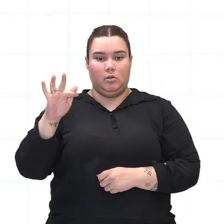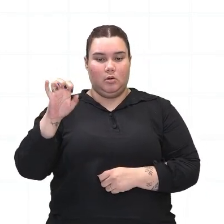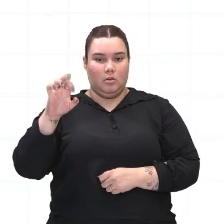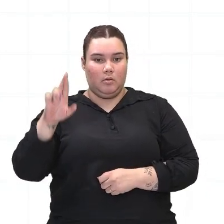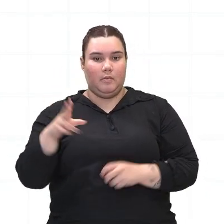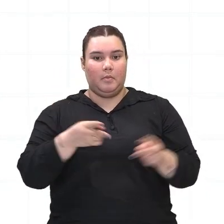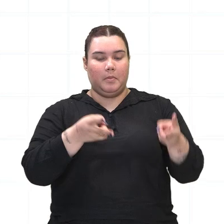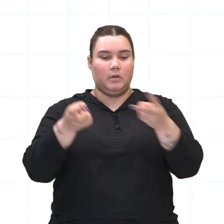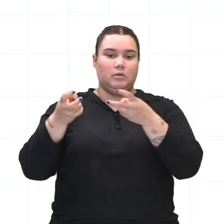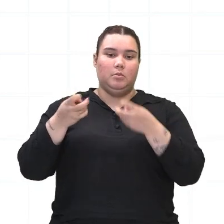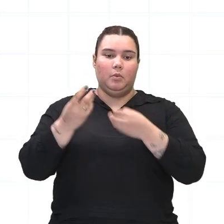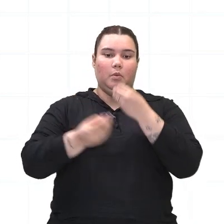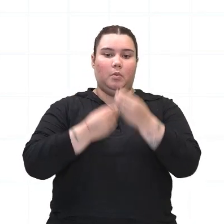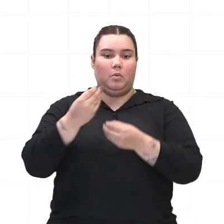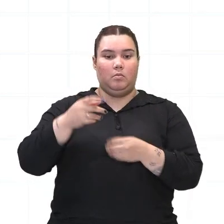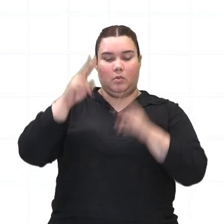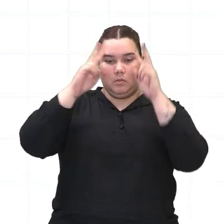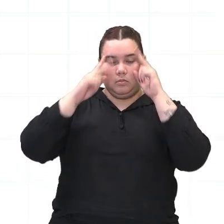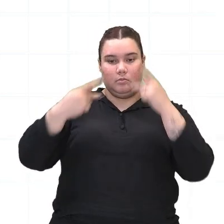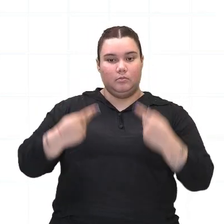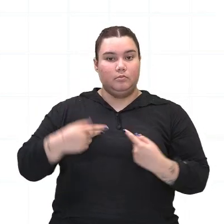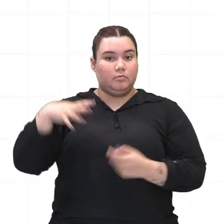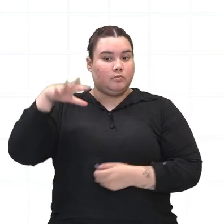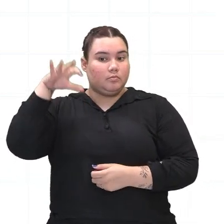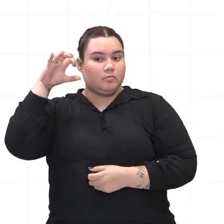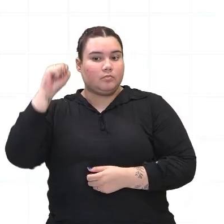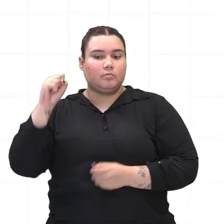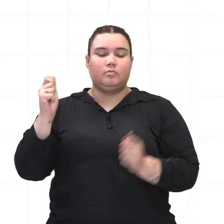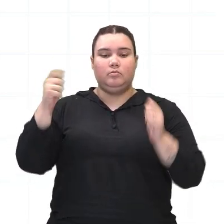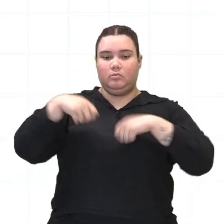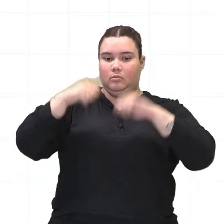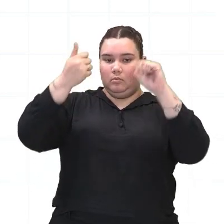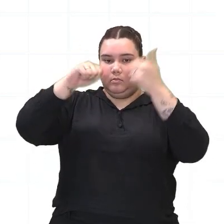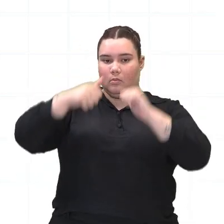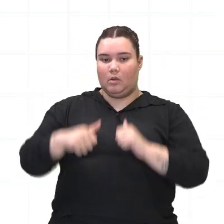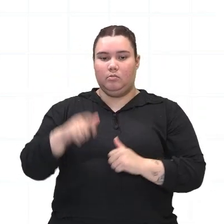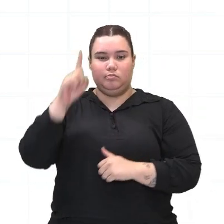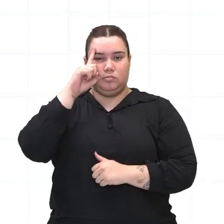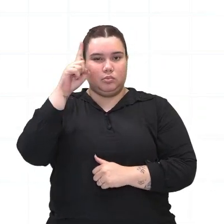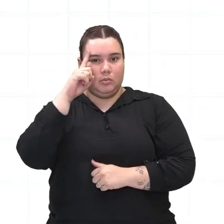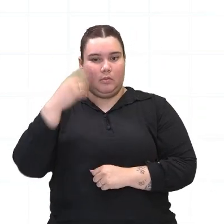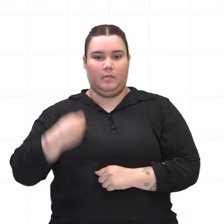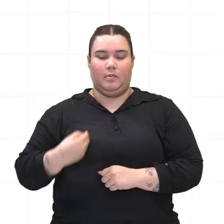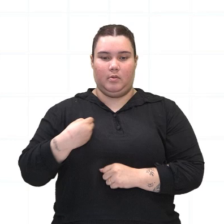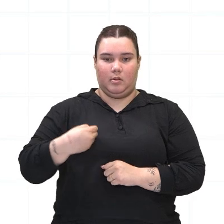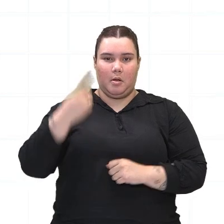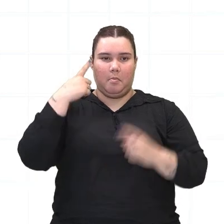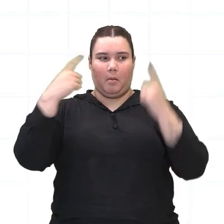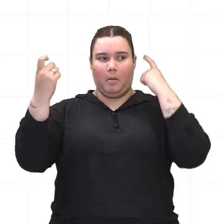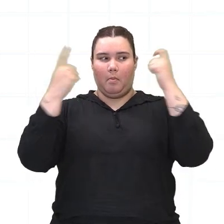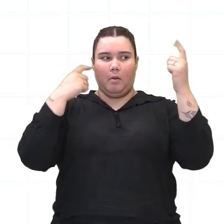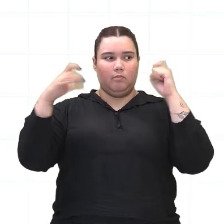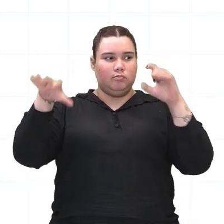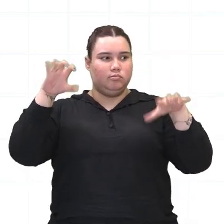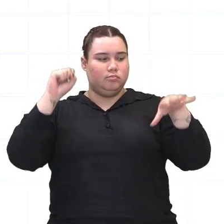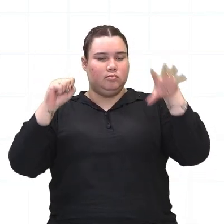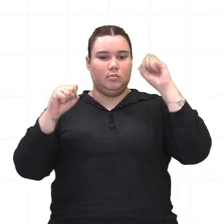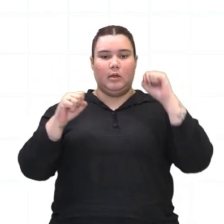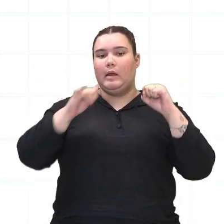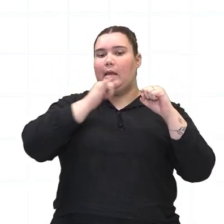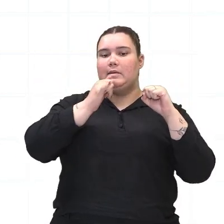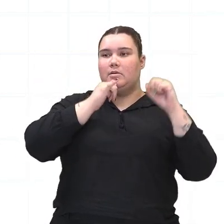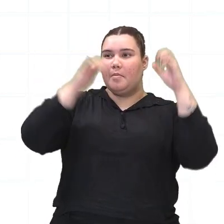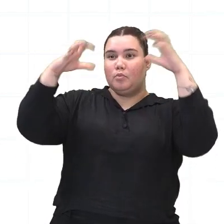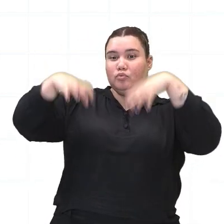humano, que sugere para nós escutar e analisar cotidianamente esses sons ao nosso redor, como o som da